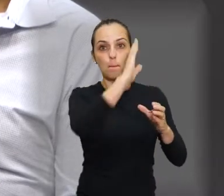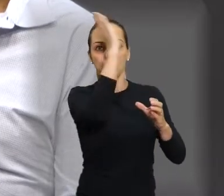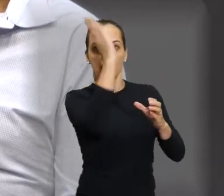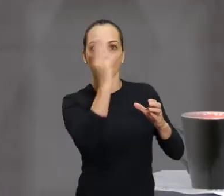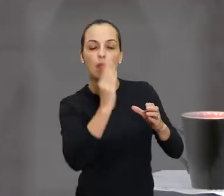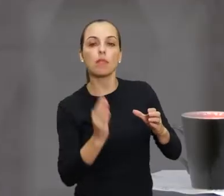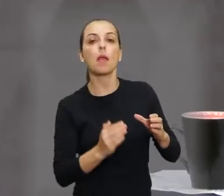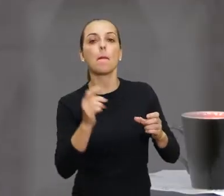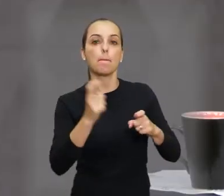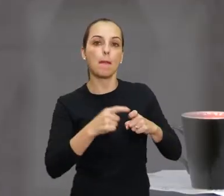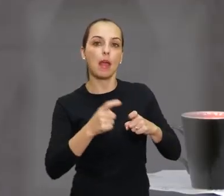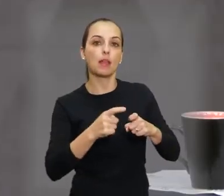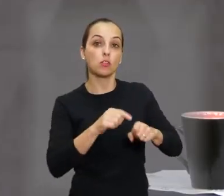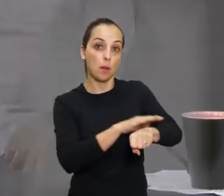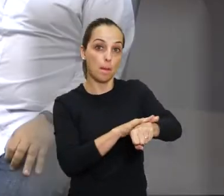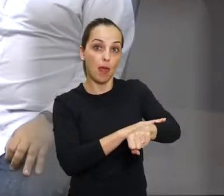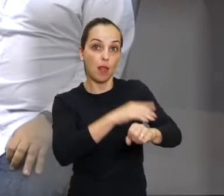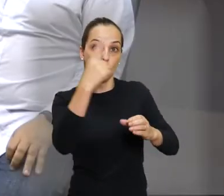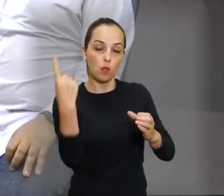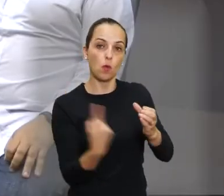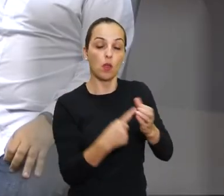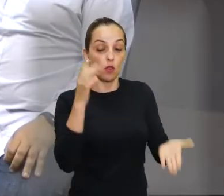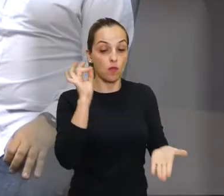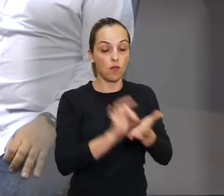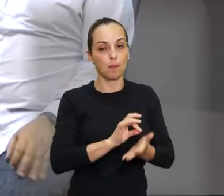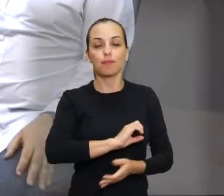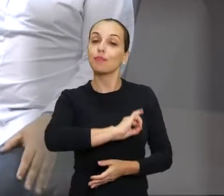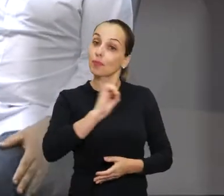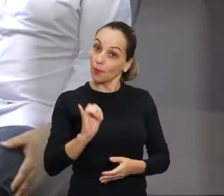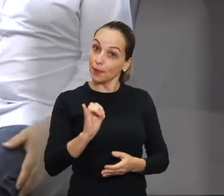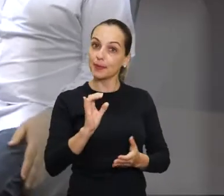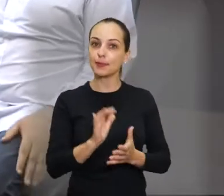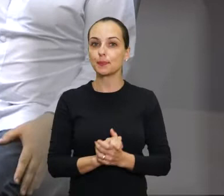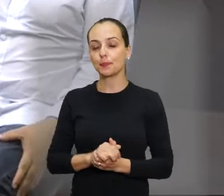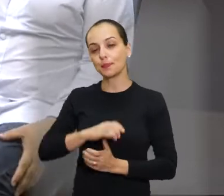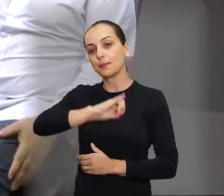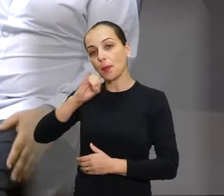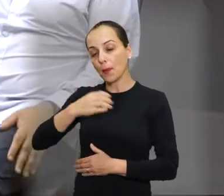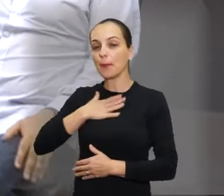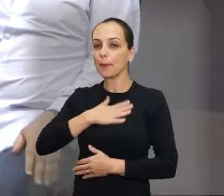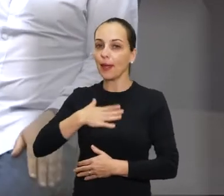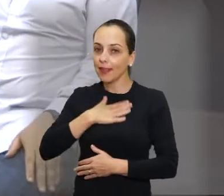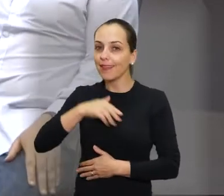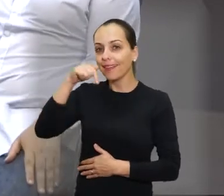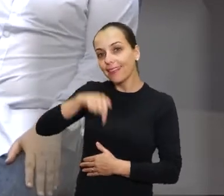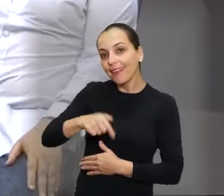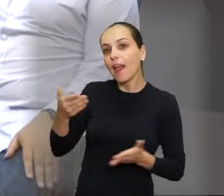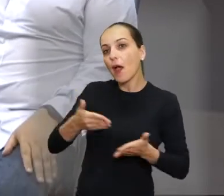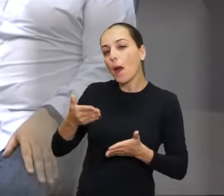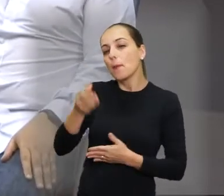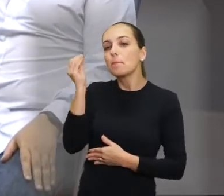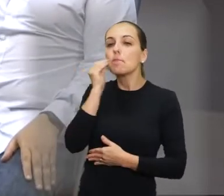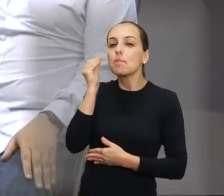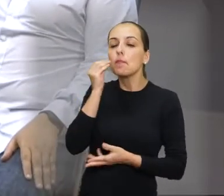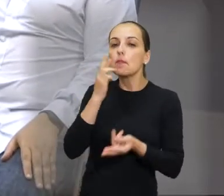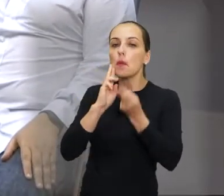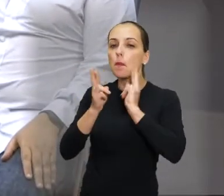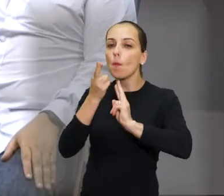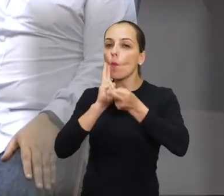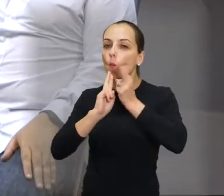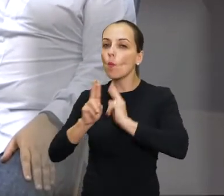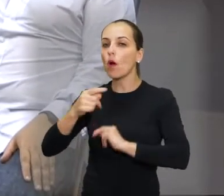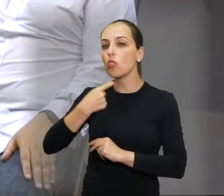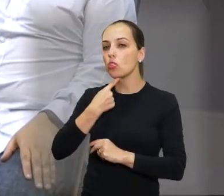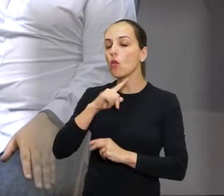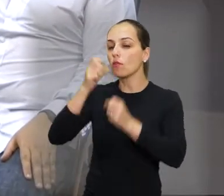de Dermatologia. Olá, doutor Sérgio. Olá, é um prazer estar aqui. Vamos tentar responder e diminuir as